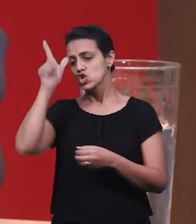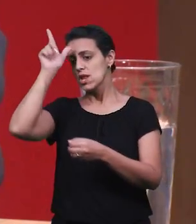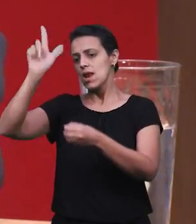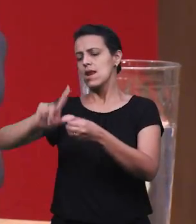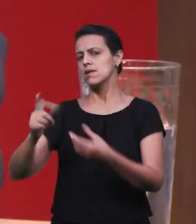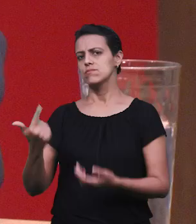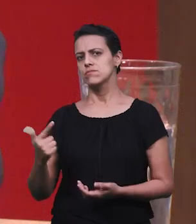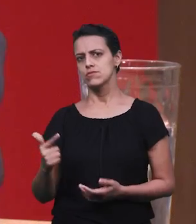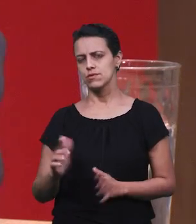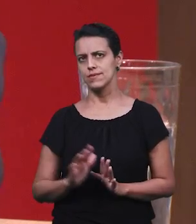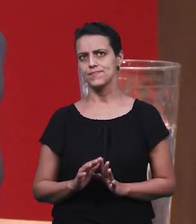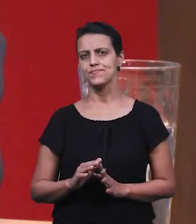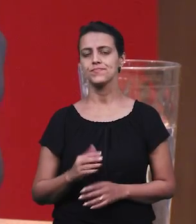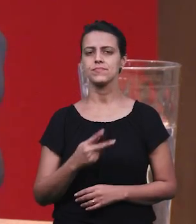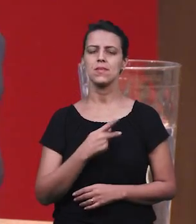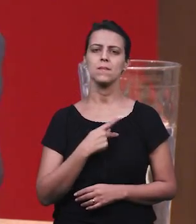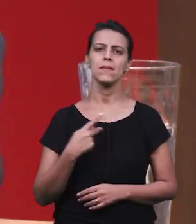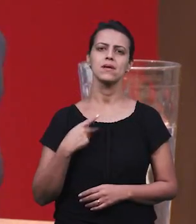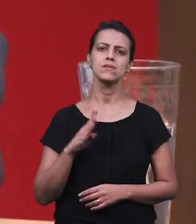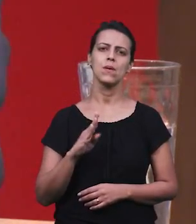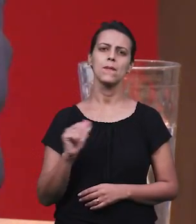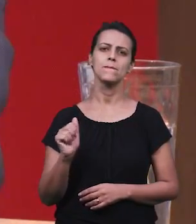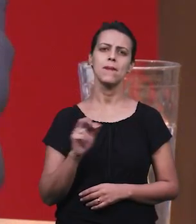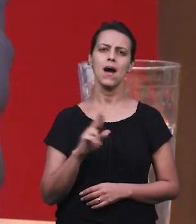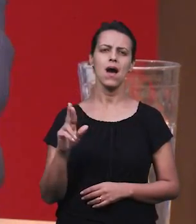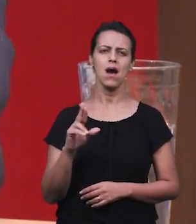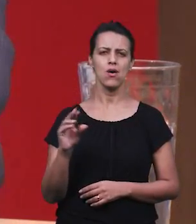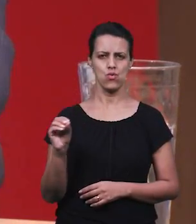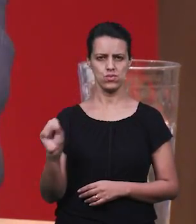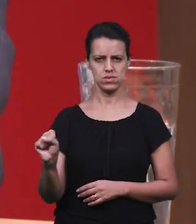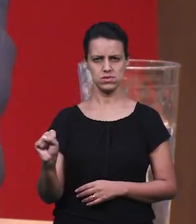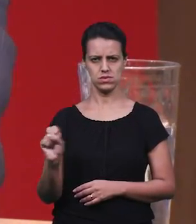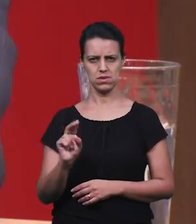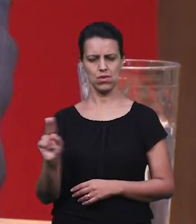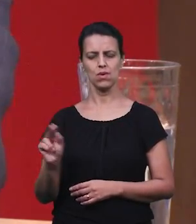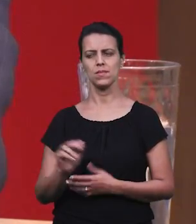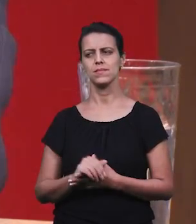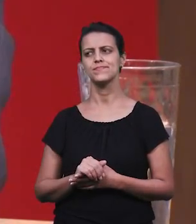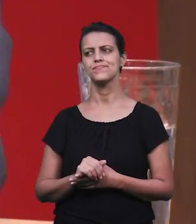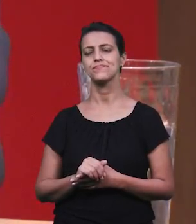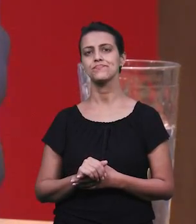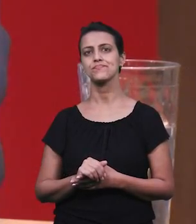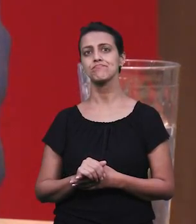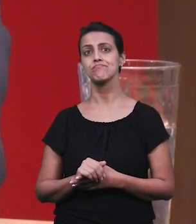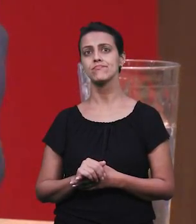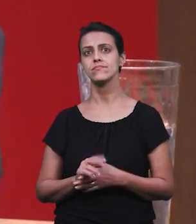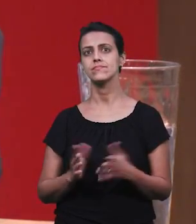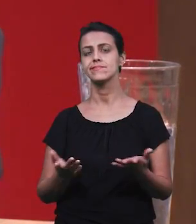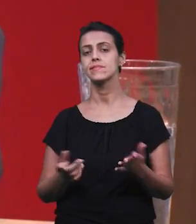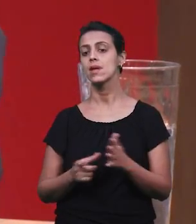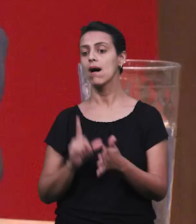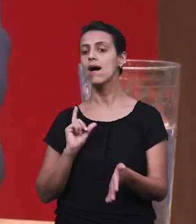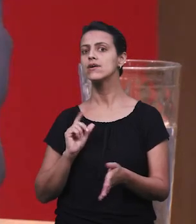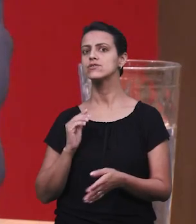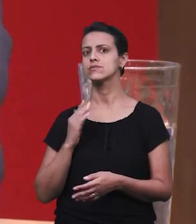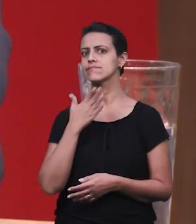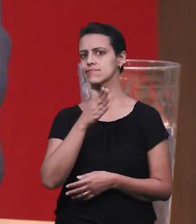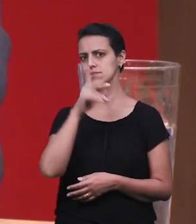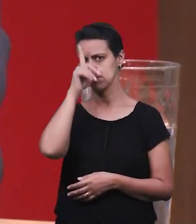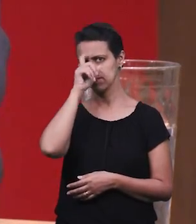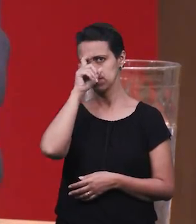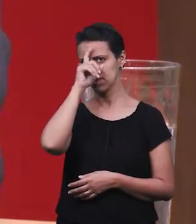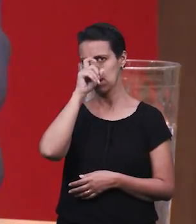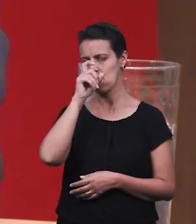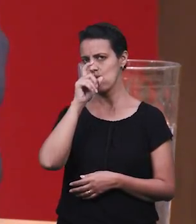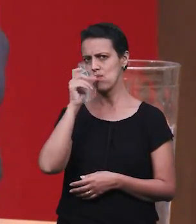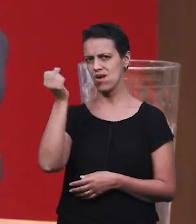o pastor Barros, antes, quando ele ia para o hospital, a última revelação que o